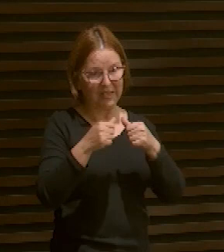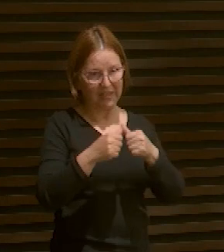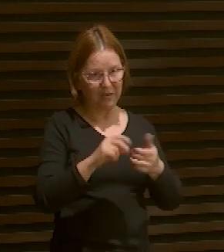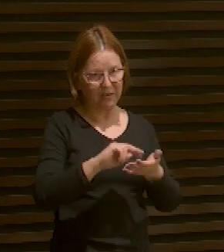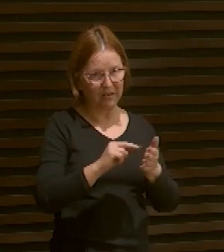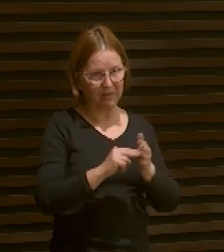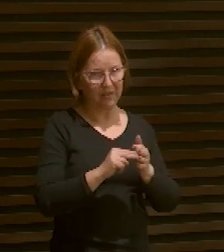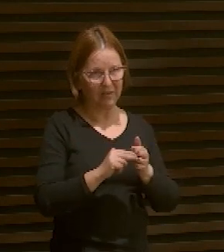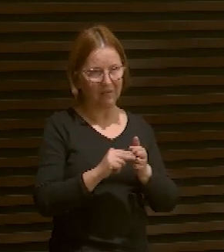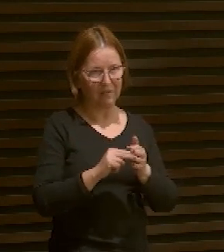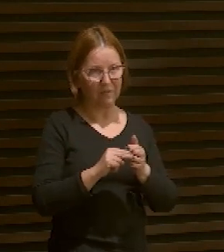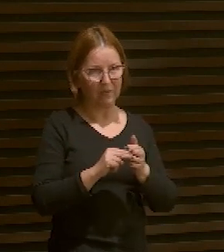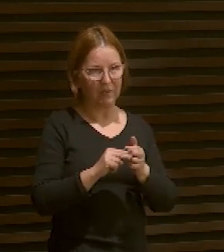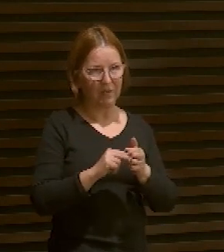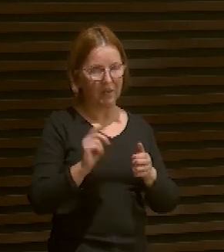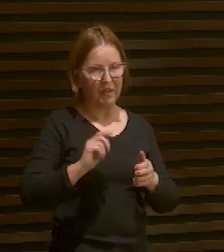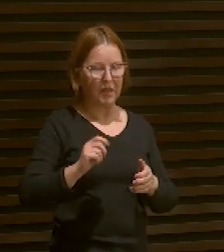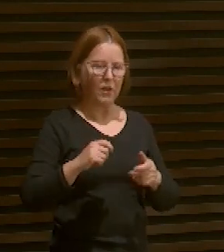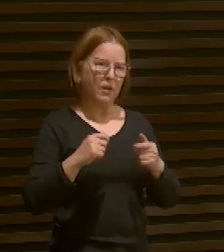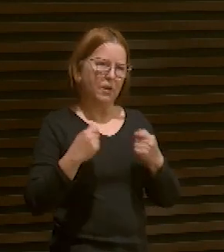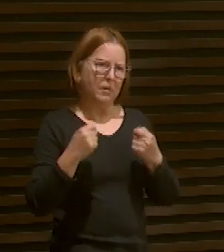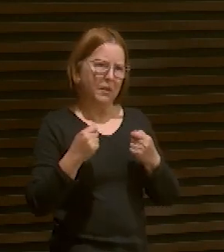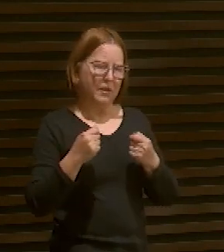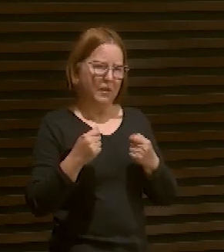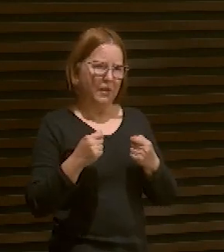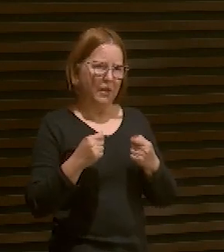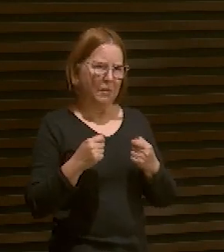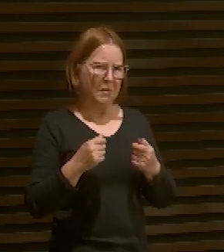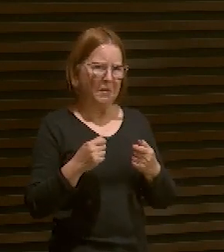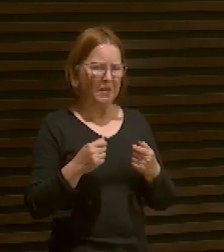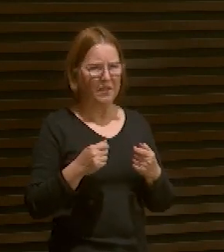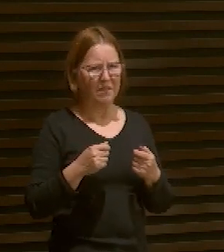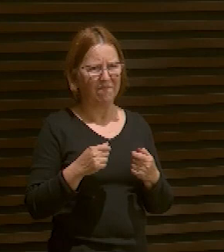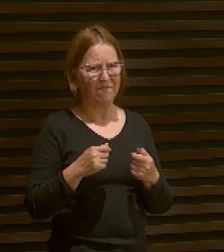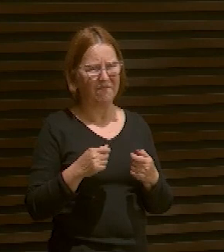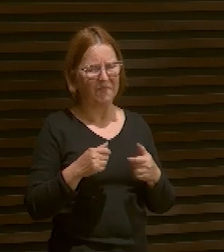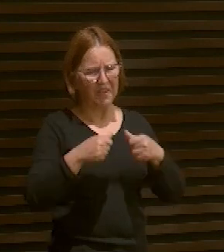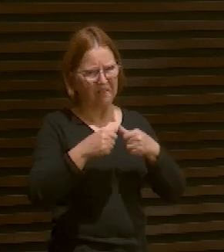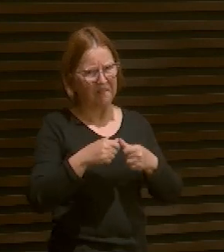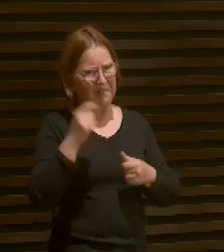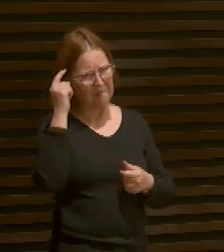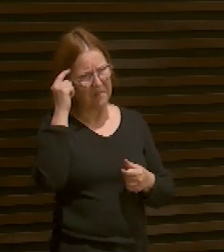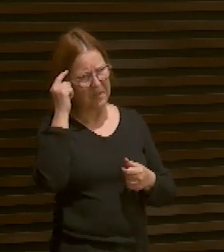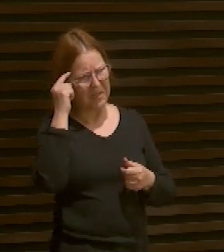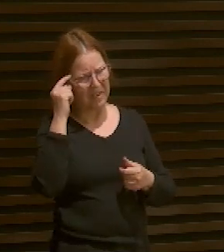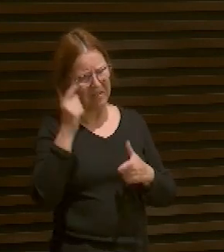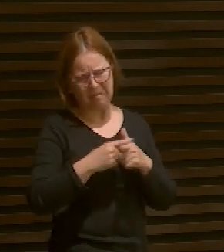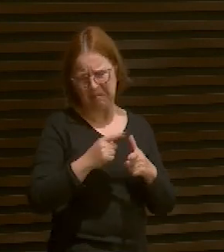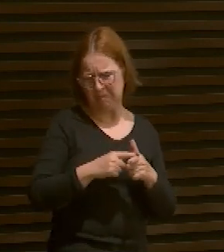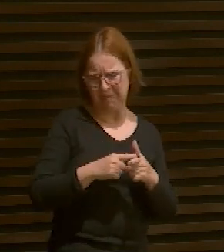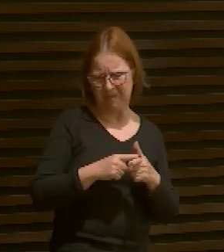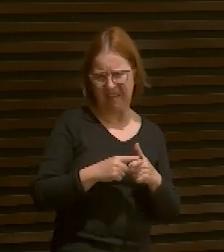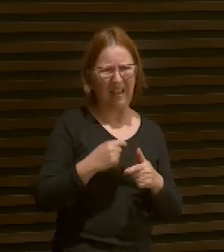não ficar olhando para as circunstâncias, boas ou ruins. Será que eu sou bom cristão? Porque a minha vida está